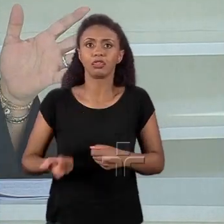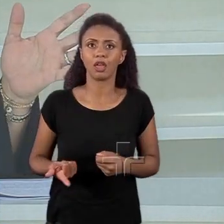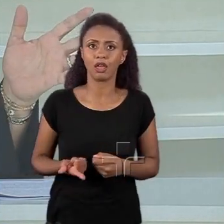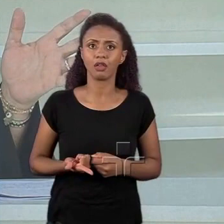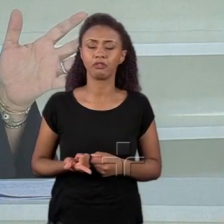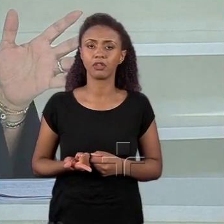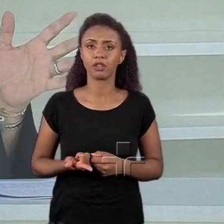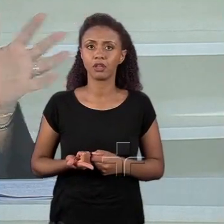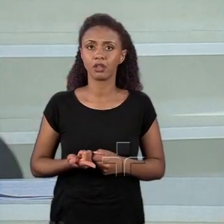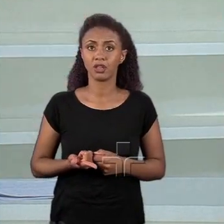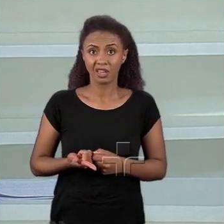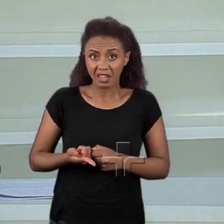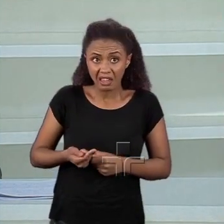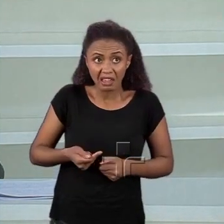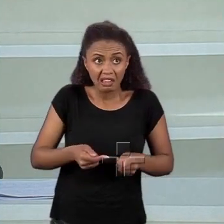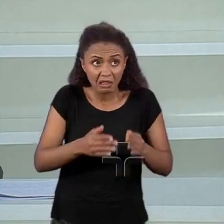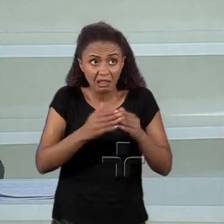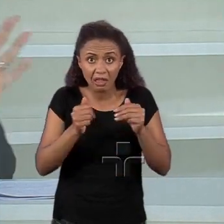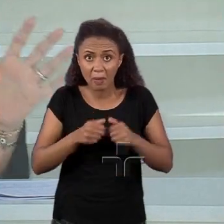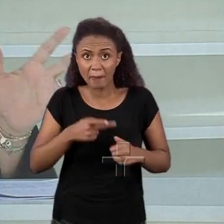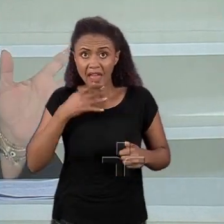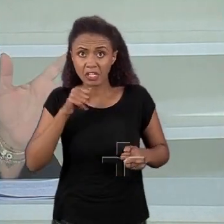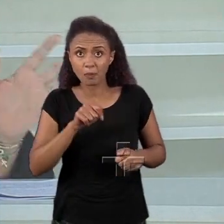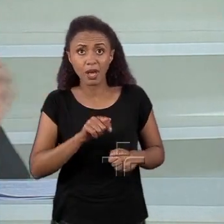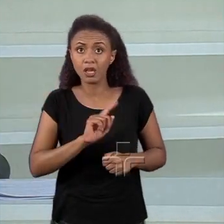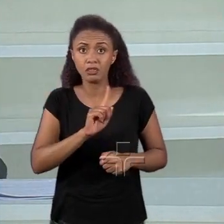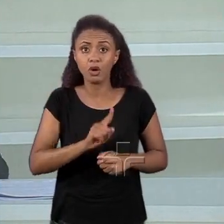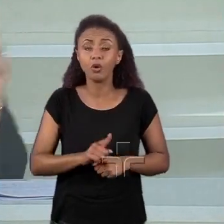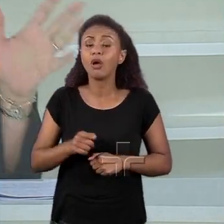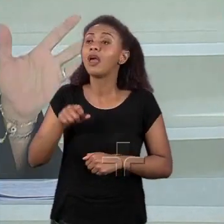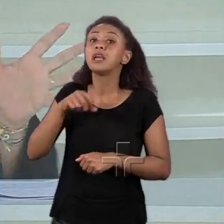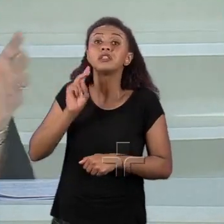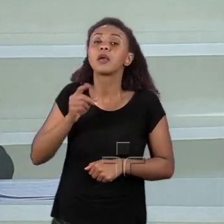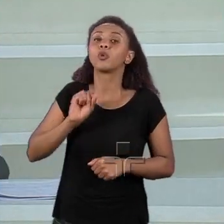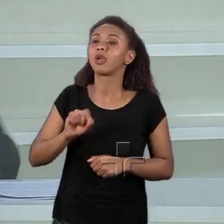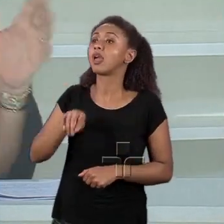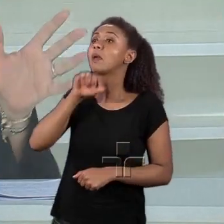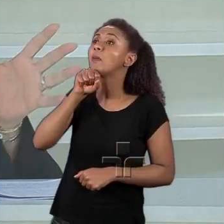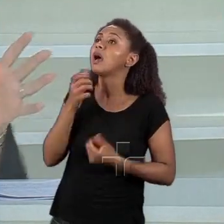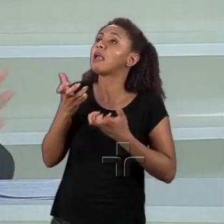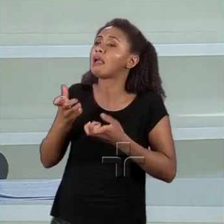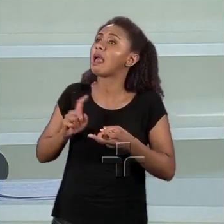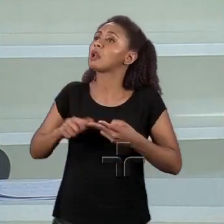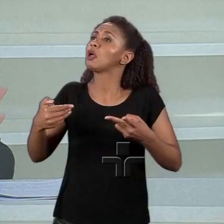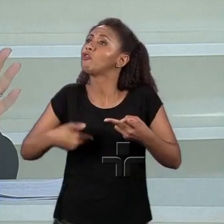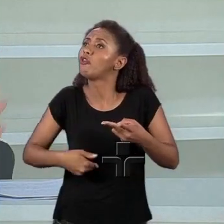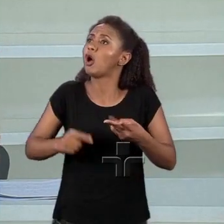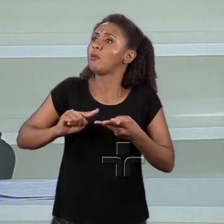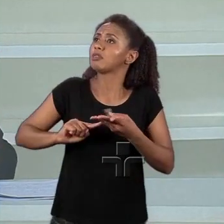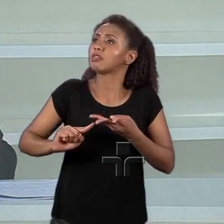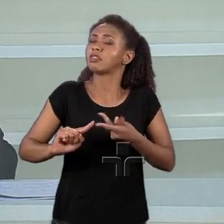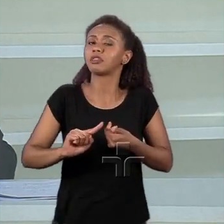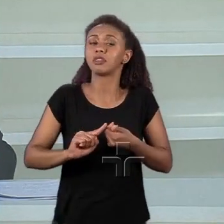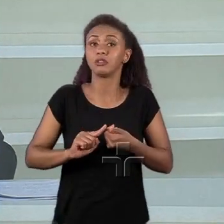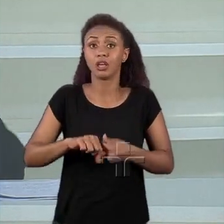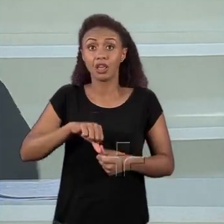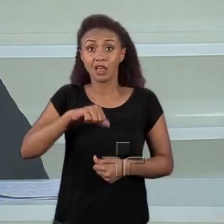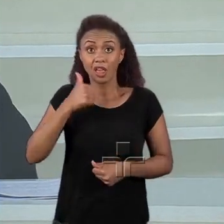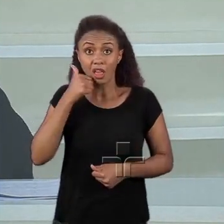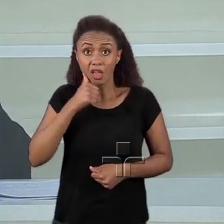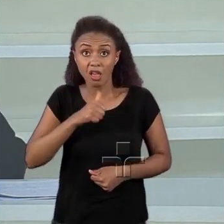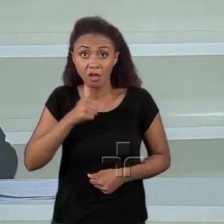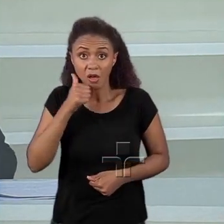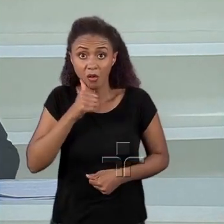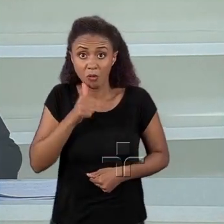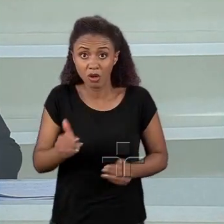pede nada para o pai. Normalmente é assim: mãe, estou com fome, mãe, quero isso, mãe, quero aquilo. E as mulheres pobres é que